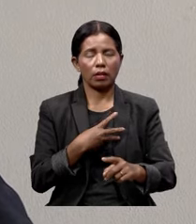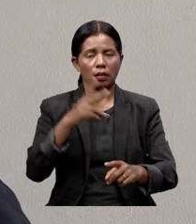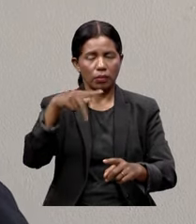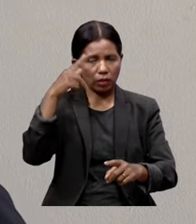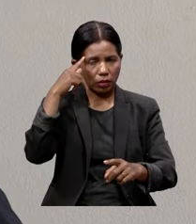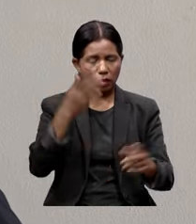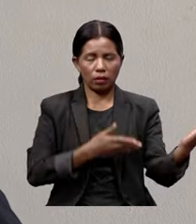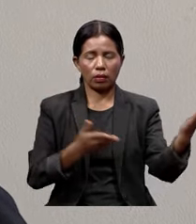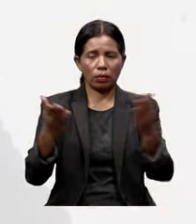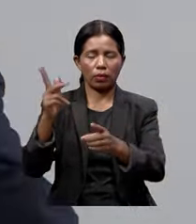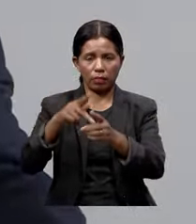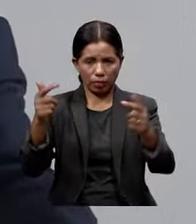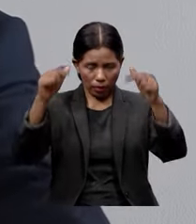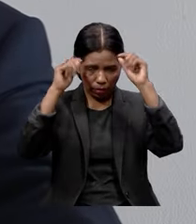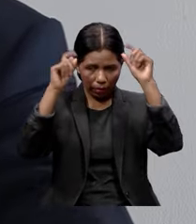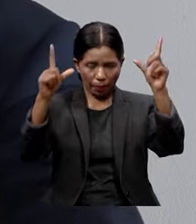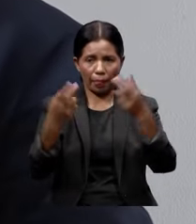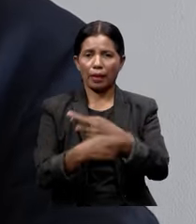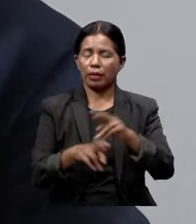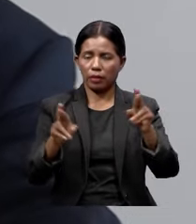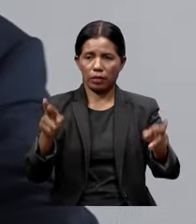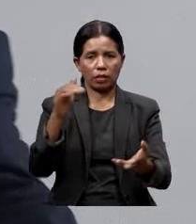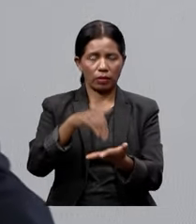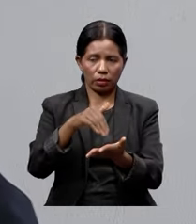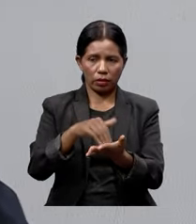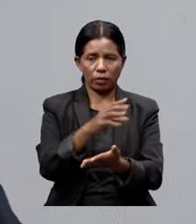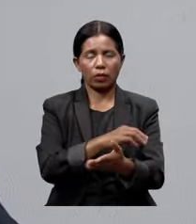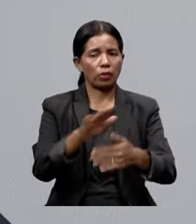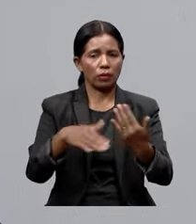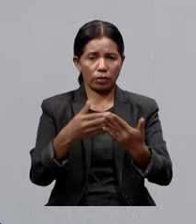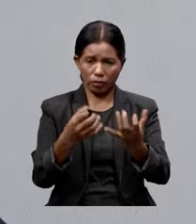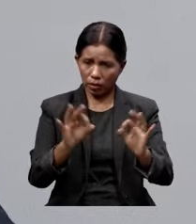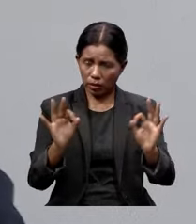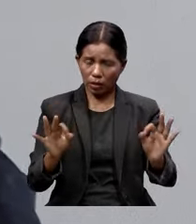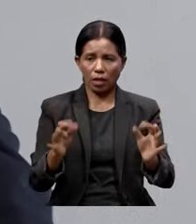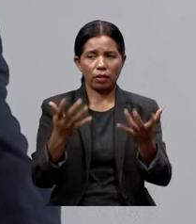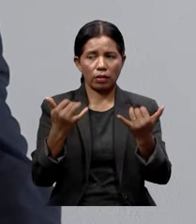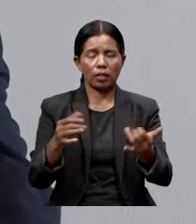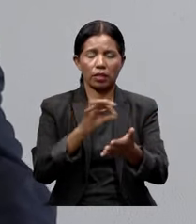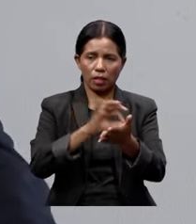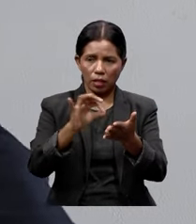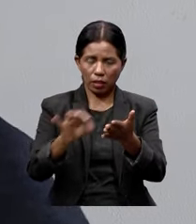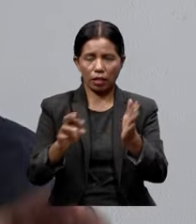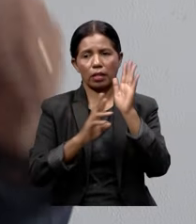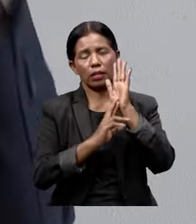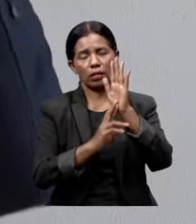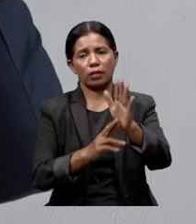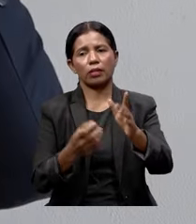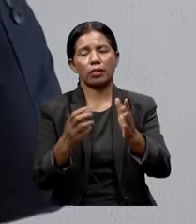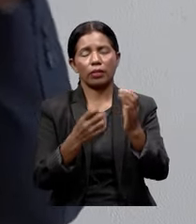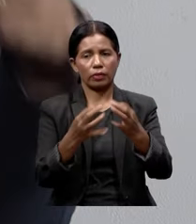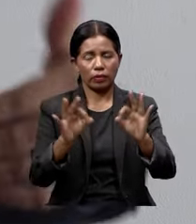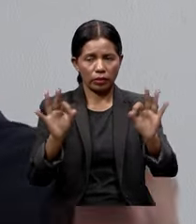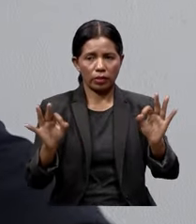política toda da cadora sem timores. Resultado estudo hoto tiana, mas agora se a querer que ela relatório se hoto